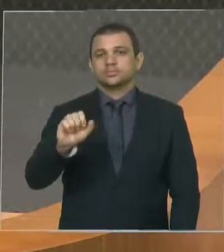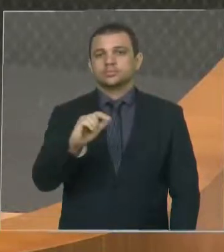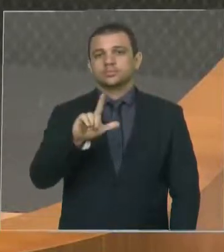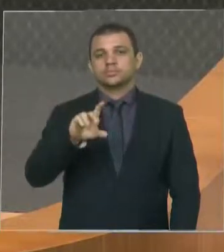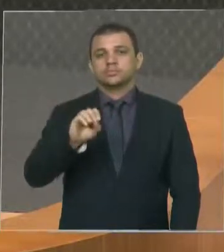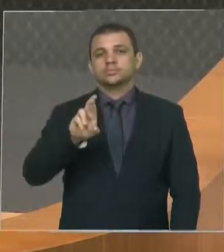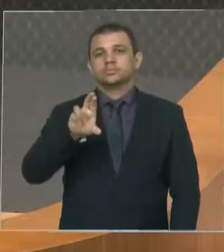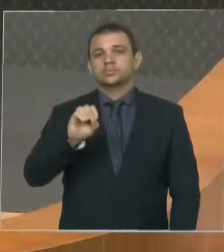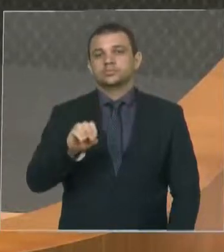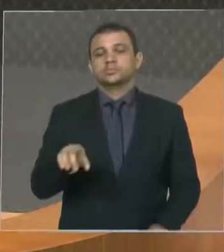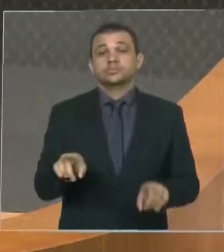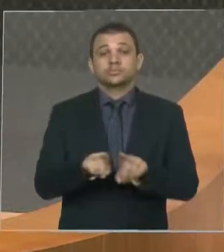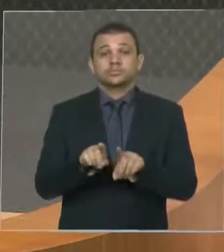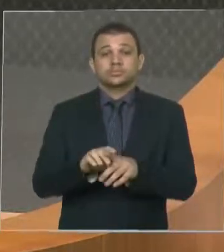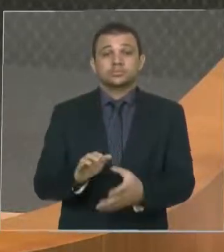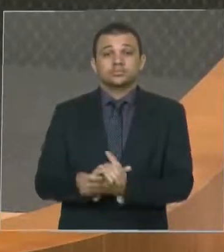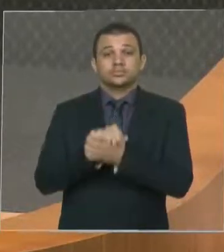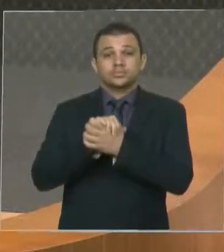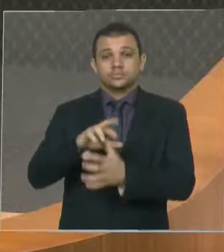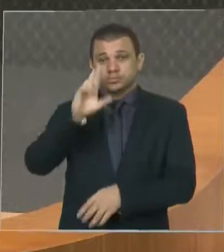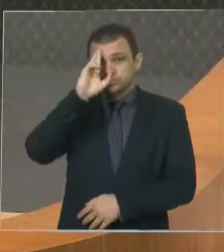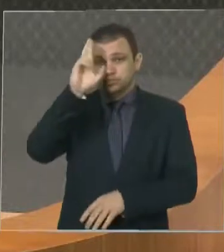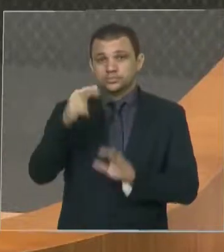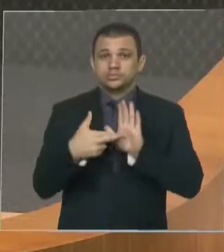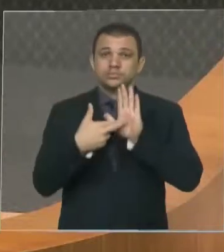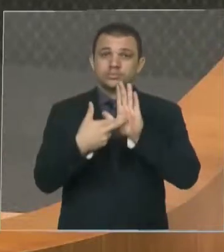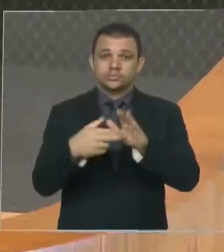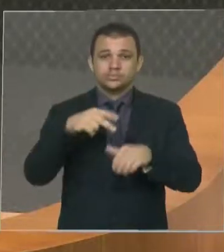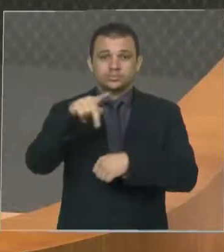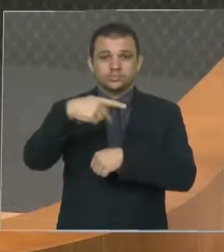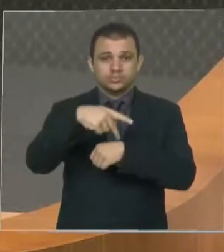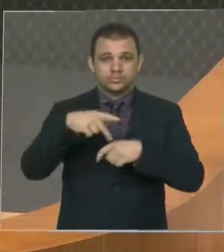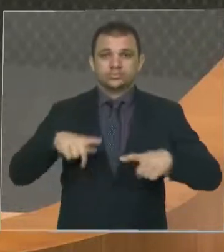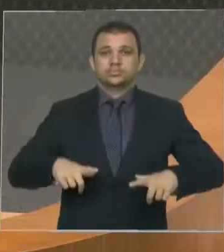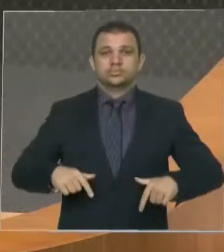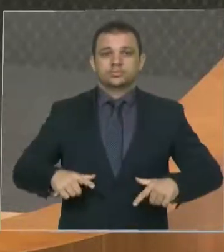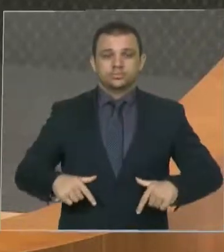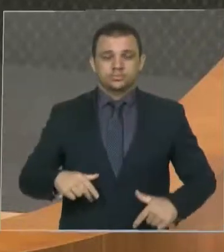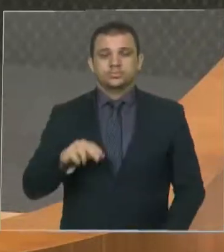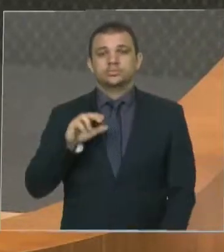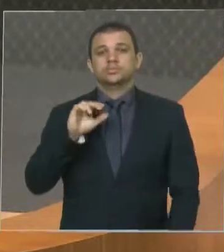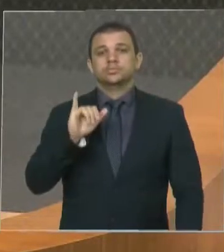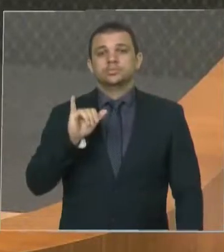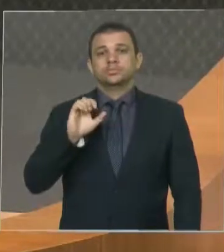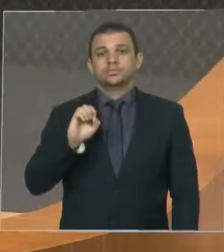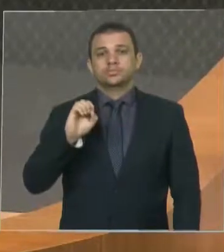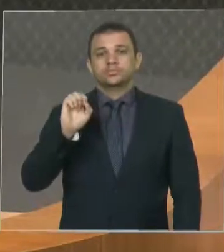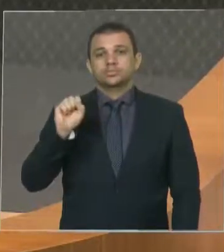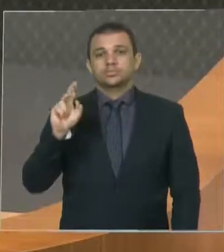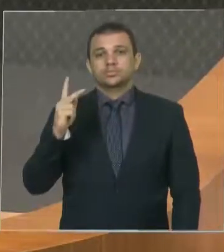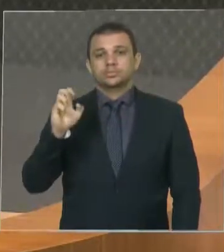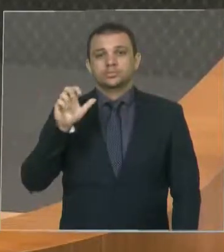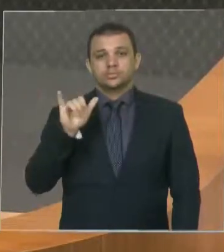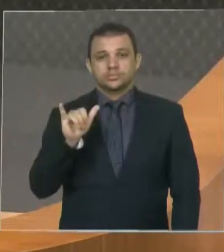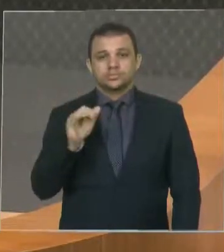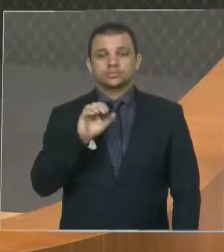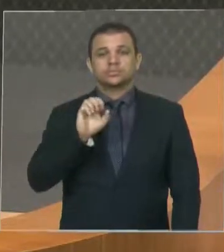Saúdo também o excelentíssimo senhor embaixador de Israel, Yoshi Shelley, a quem eu digo também que é